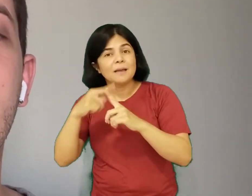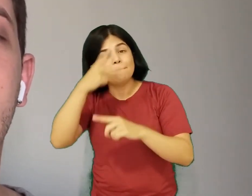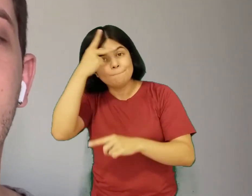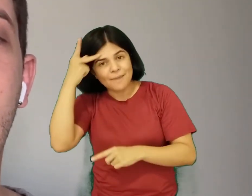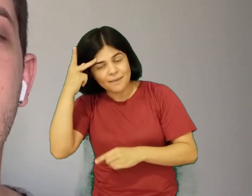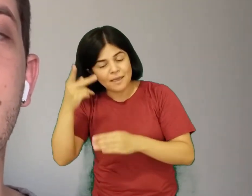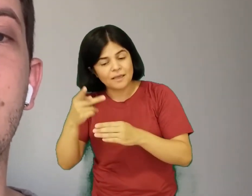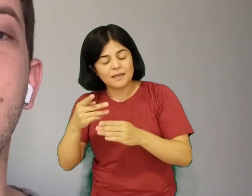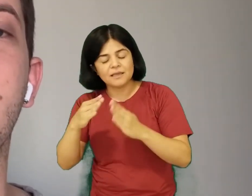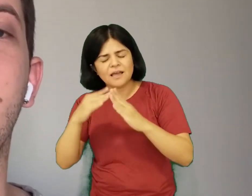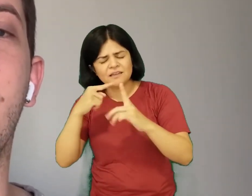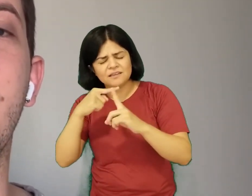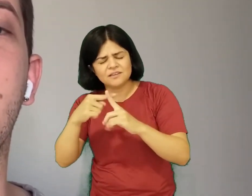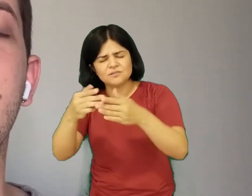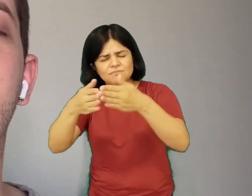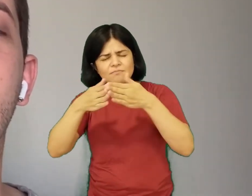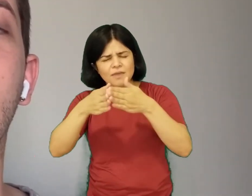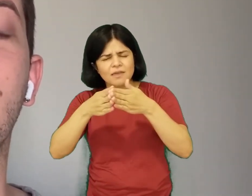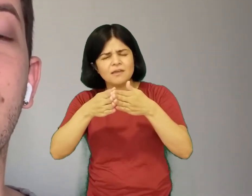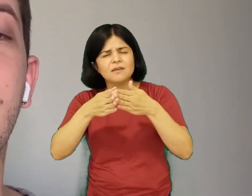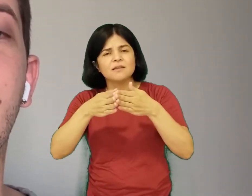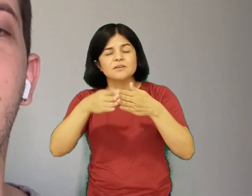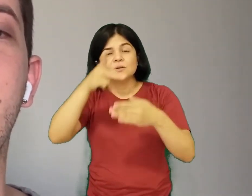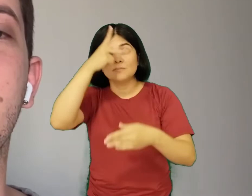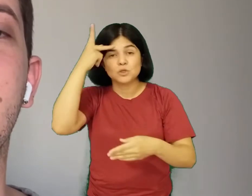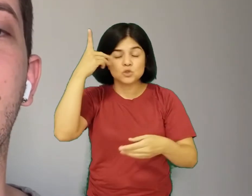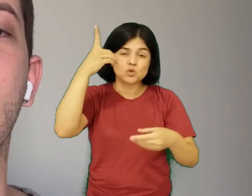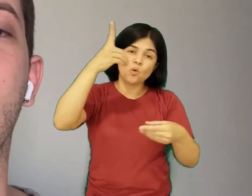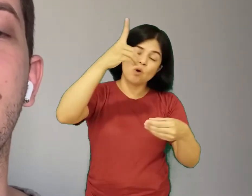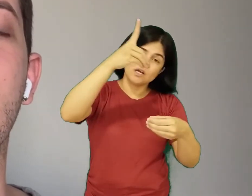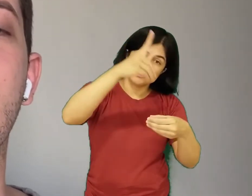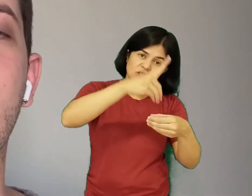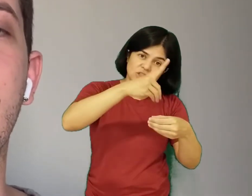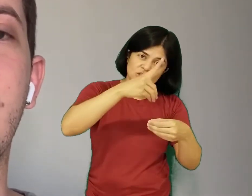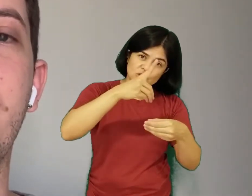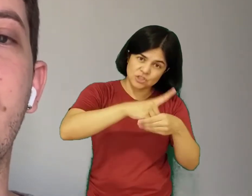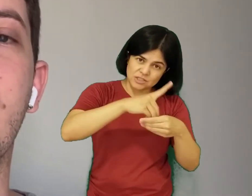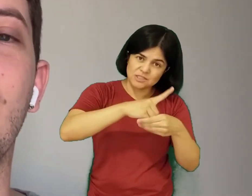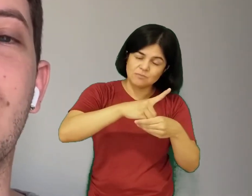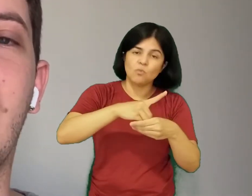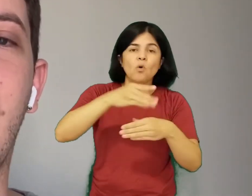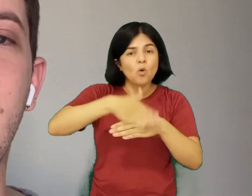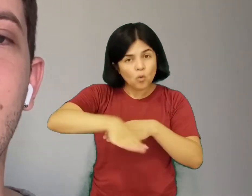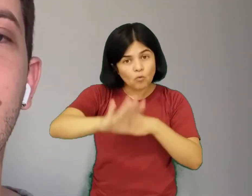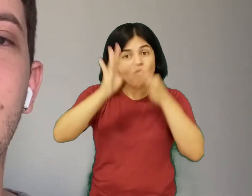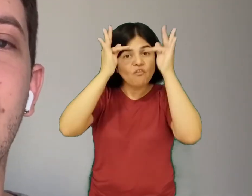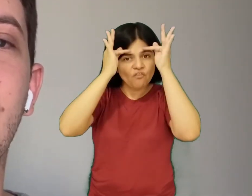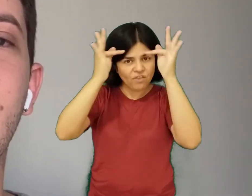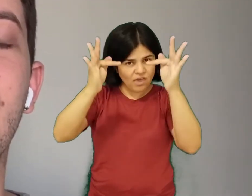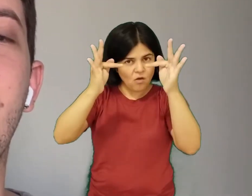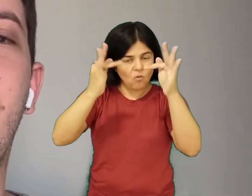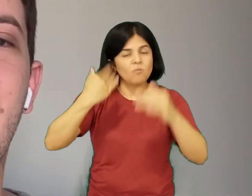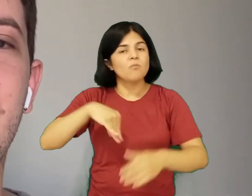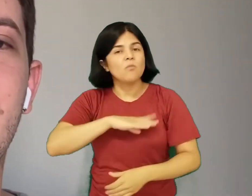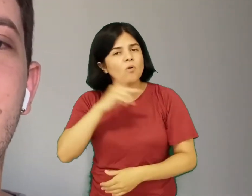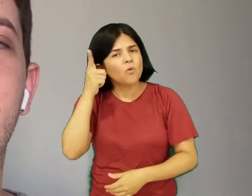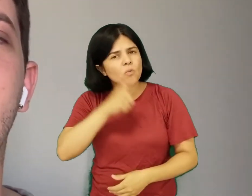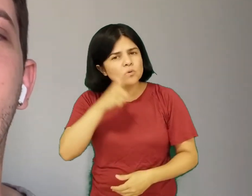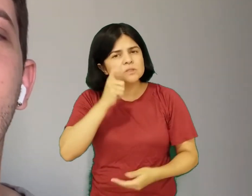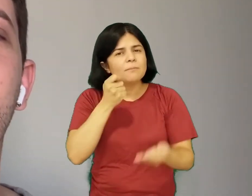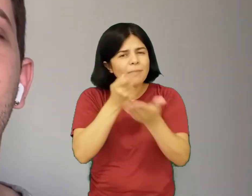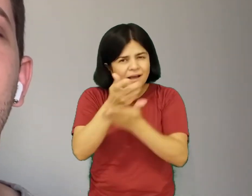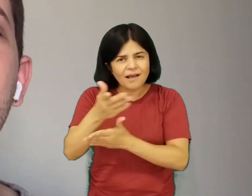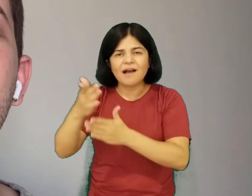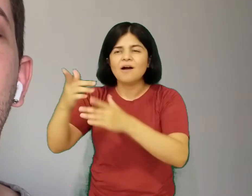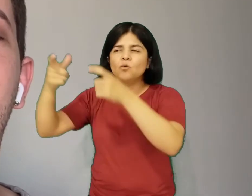continuem sendo fiéis para que a igreja continue a manter a sua estrutura, os salários e os repasses